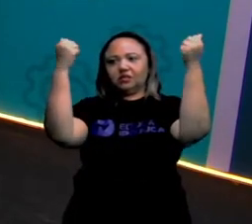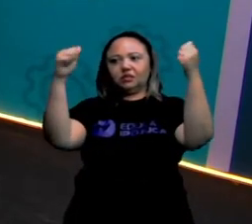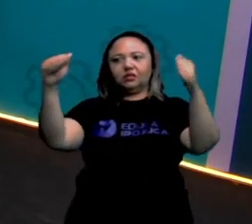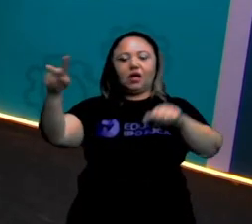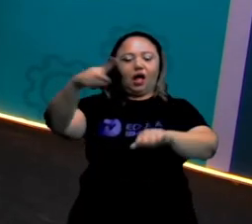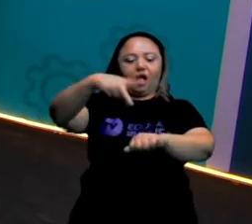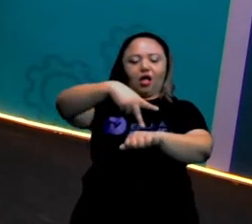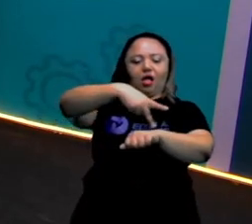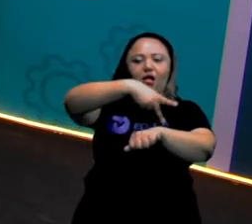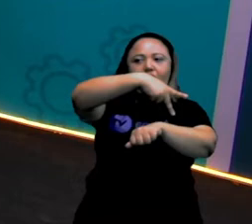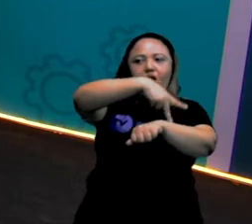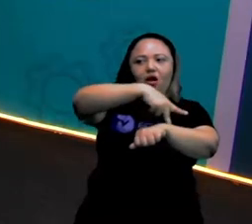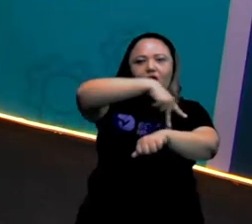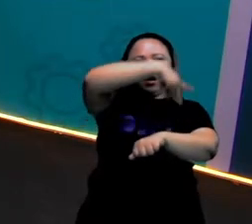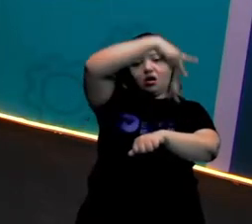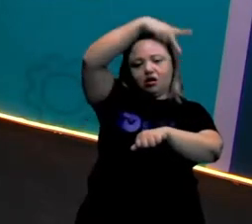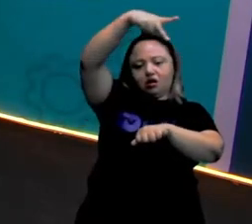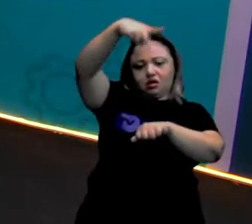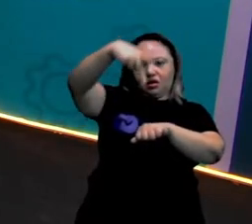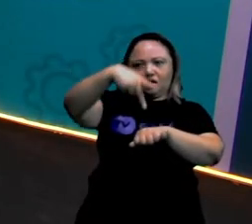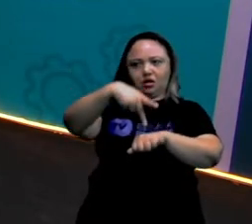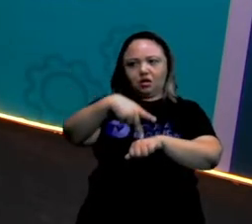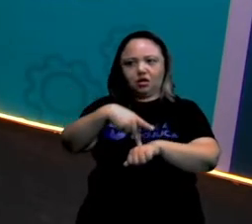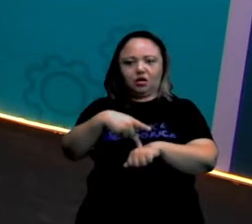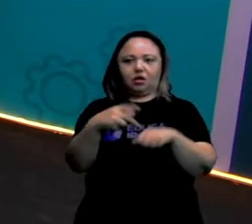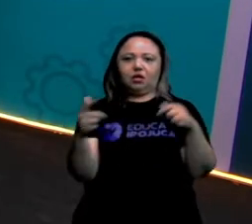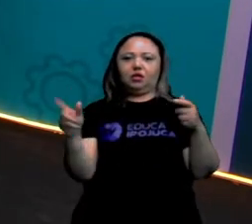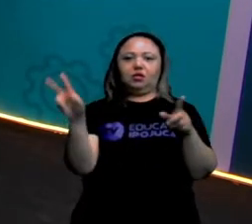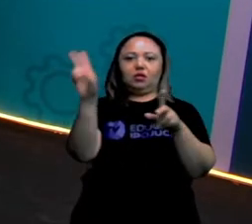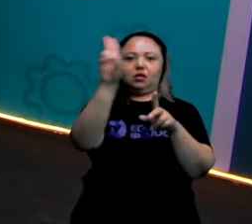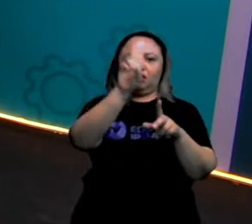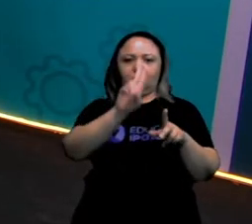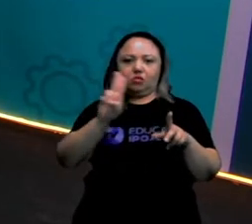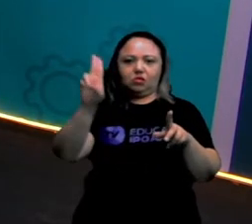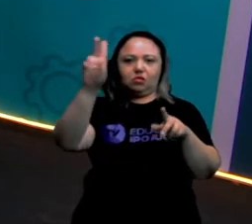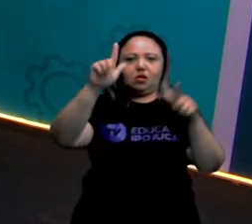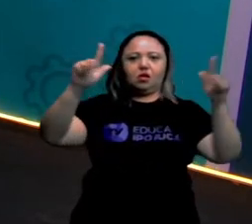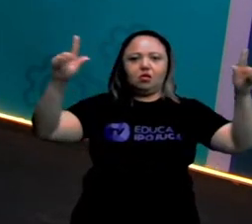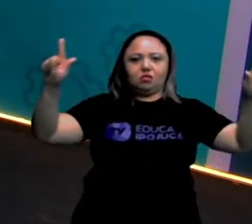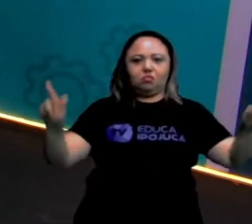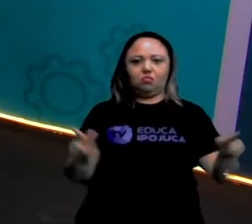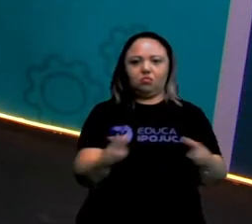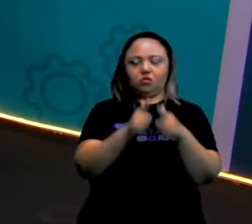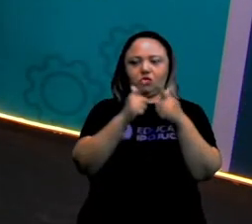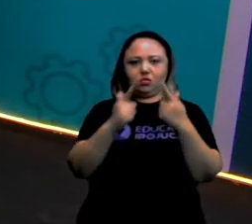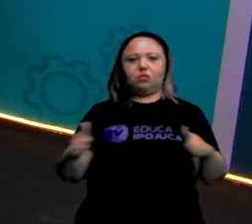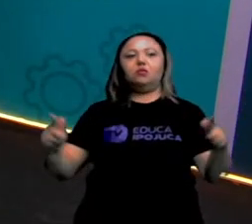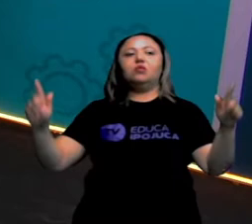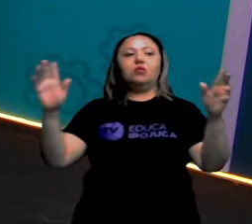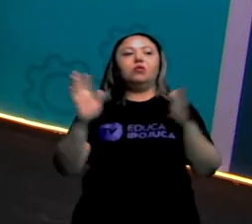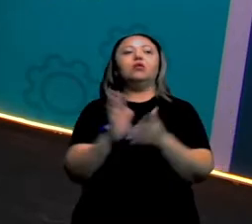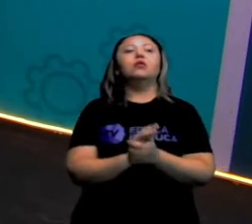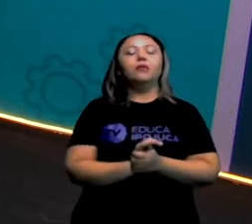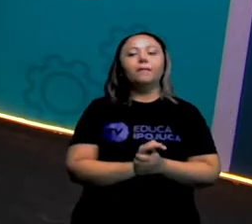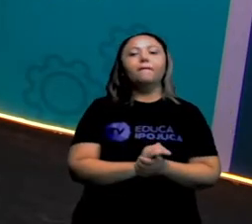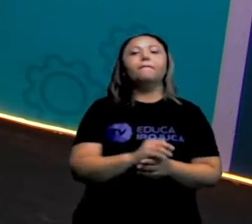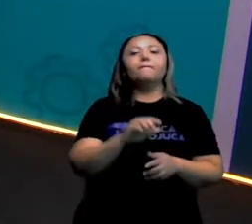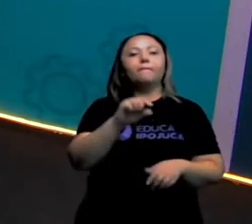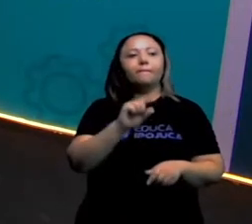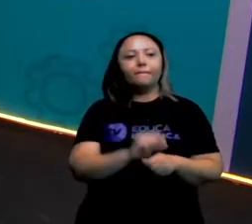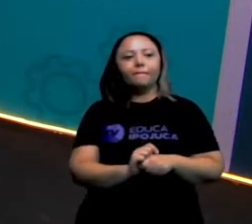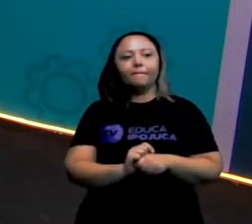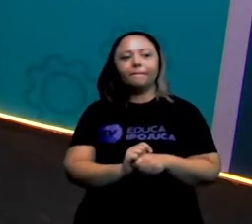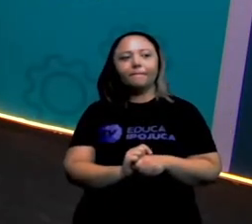costuma utilizar música. Várias atividades utilizam a música para ditar o ritmo da nossa